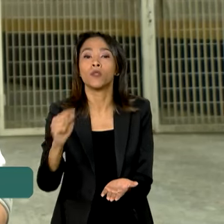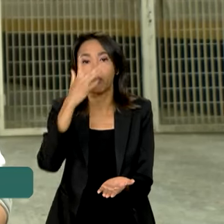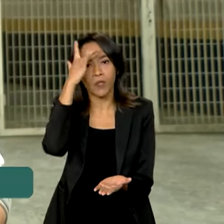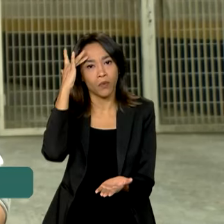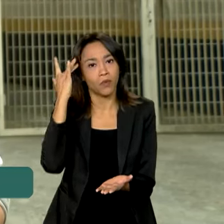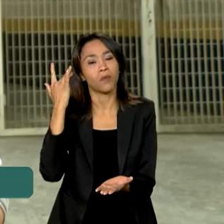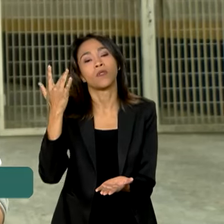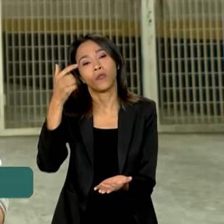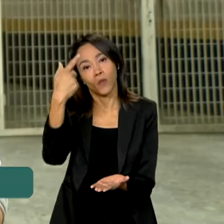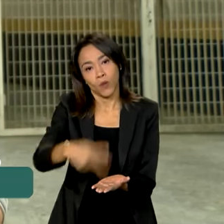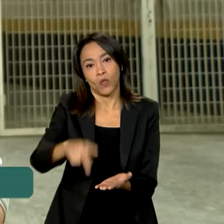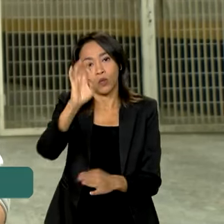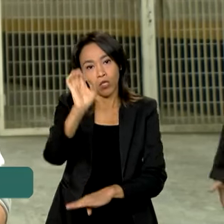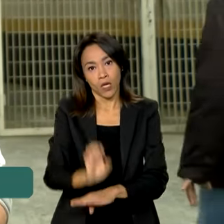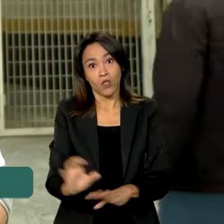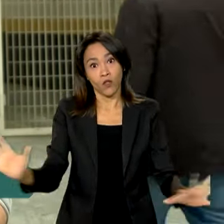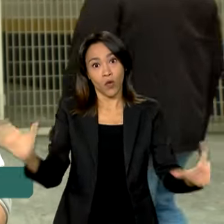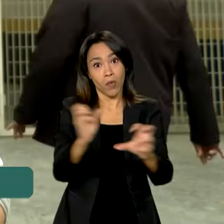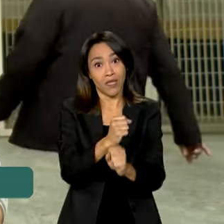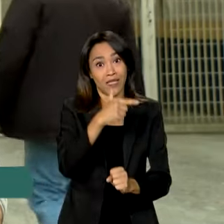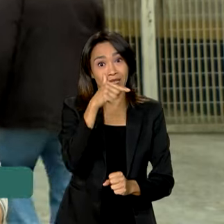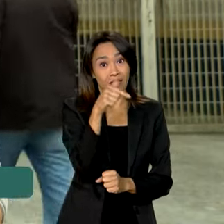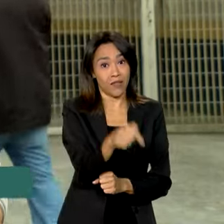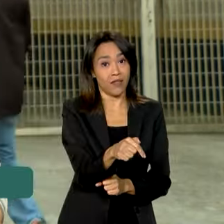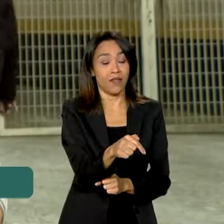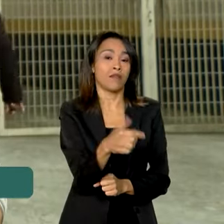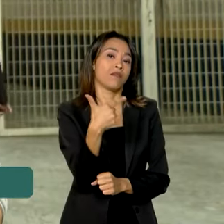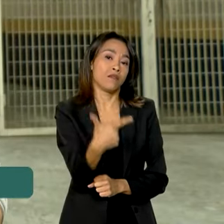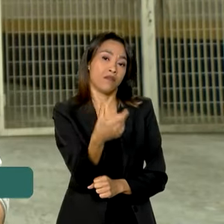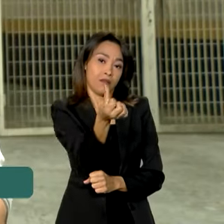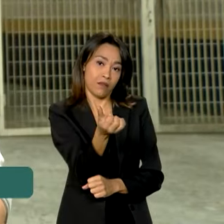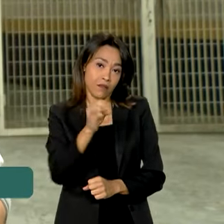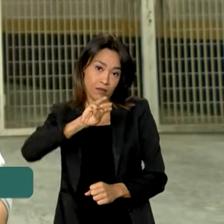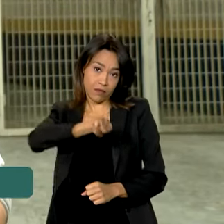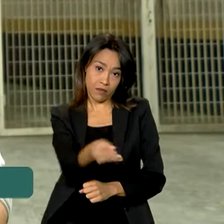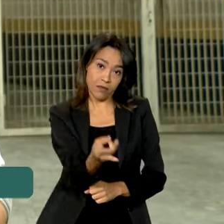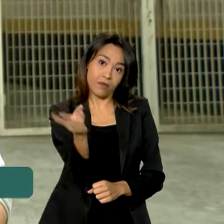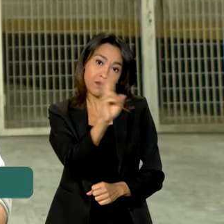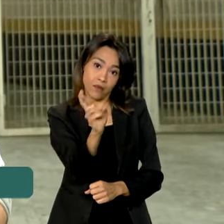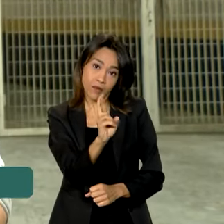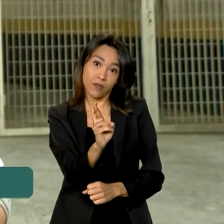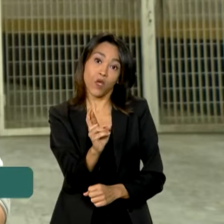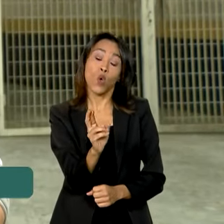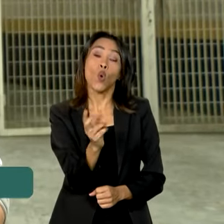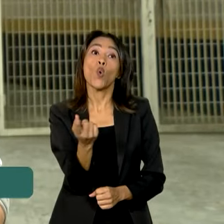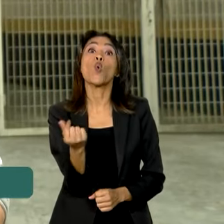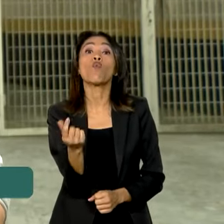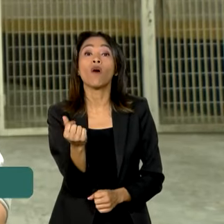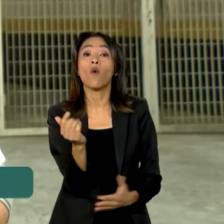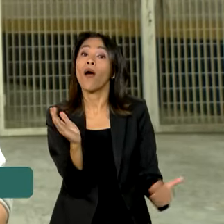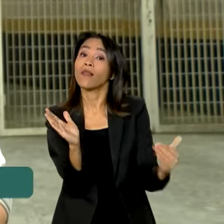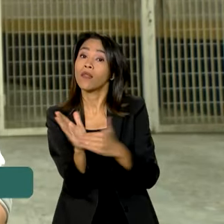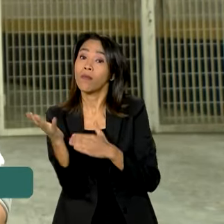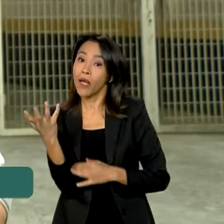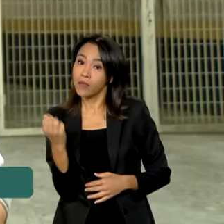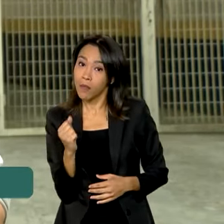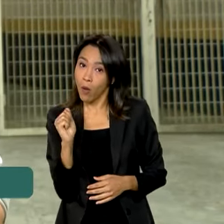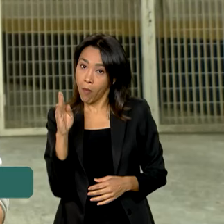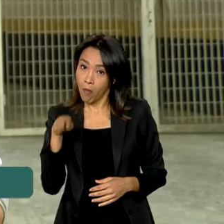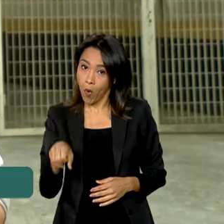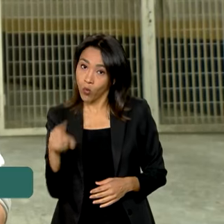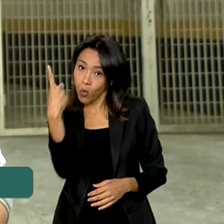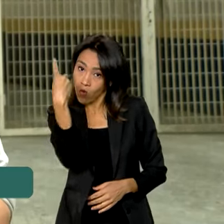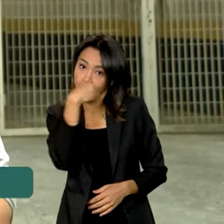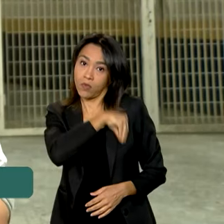valor total de 726 milhões de reais. O valor máximo do abono salarial é de um